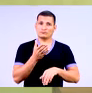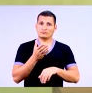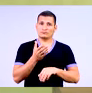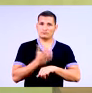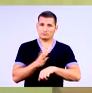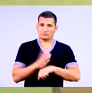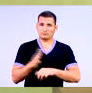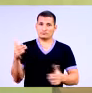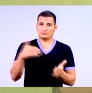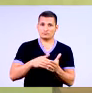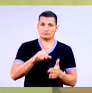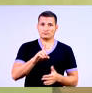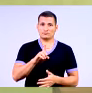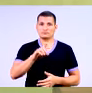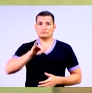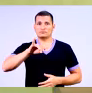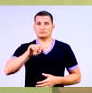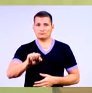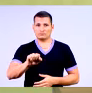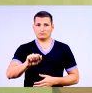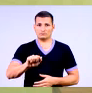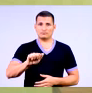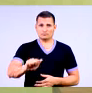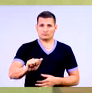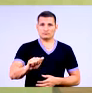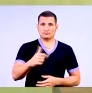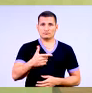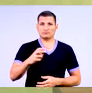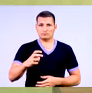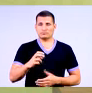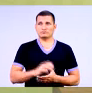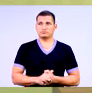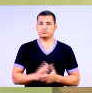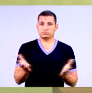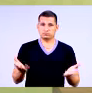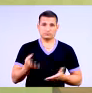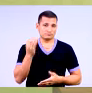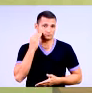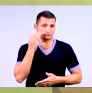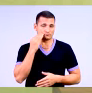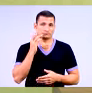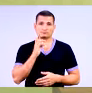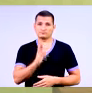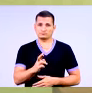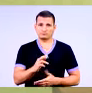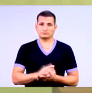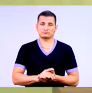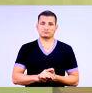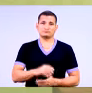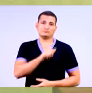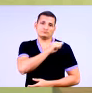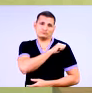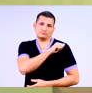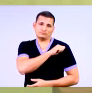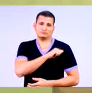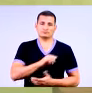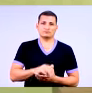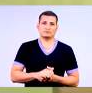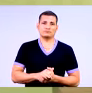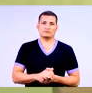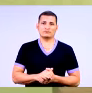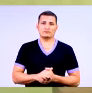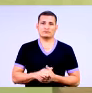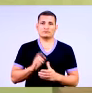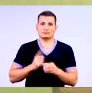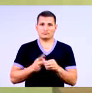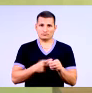dia 25, tá? Vamos para as respostas, que é o que nos interessa aqui. A aluna Sirlene, lá de Alta Floresta, na questão de número 1,